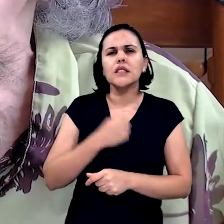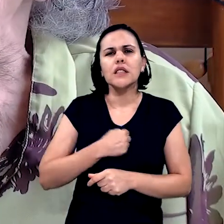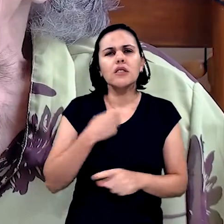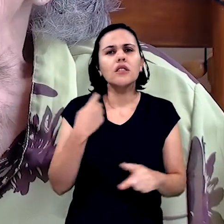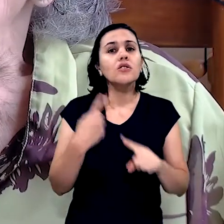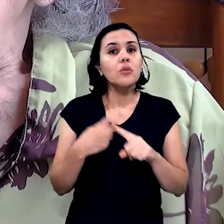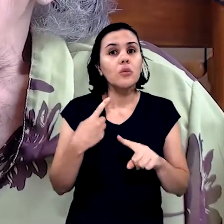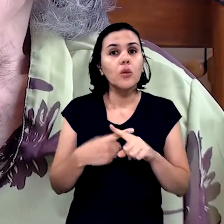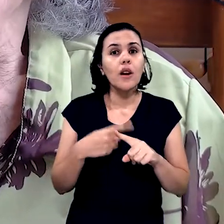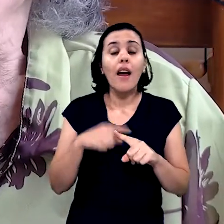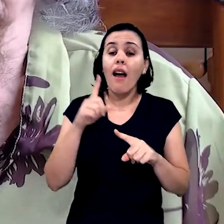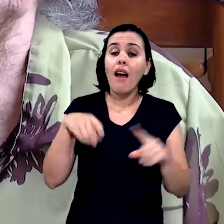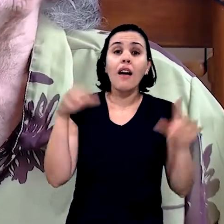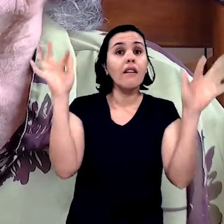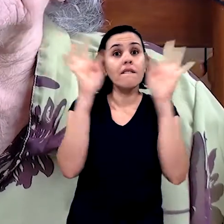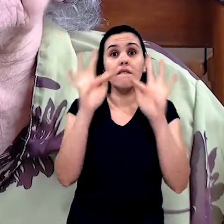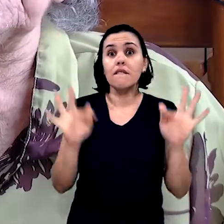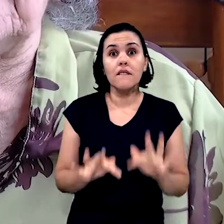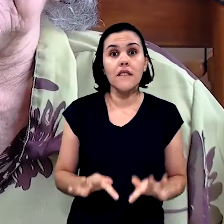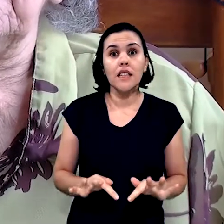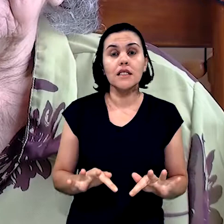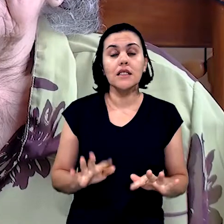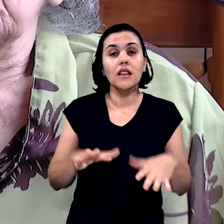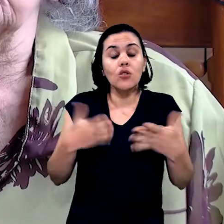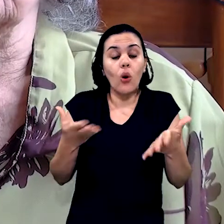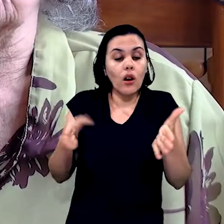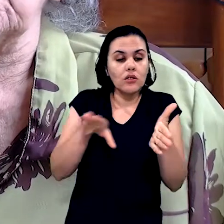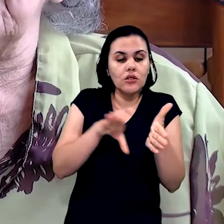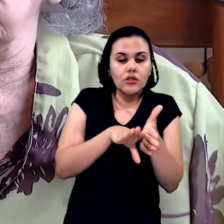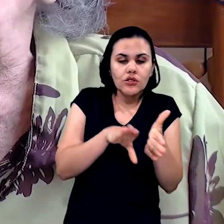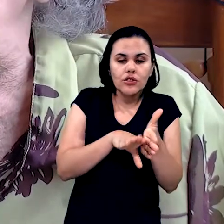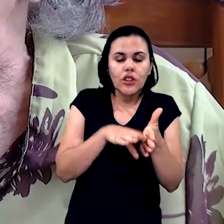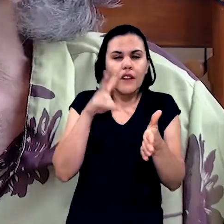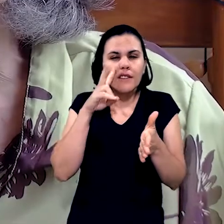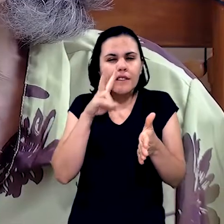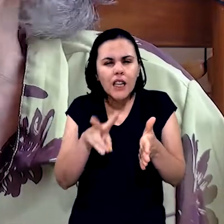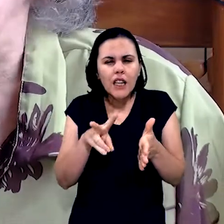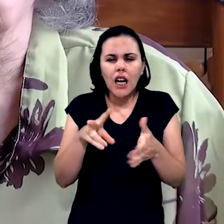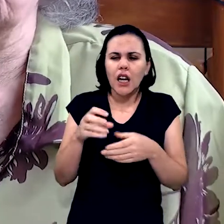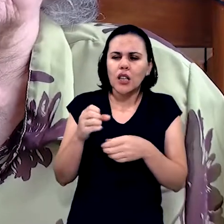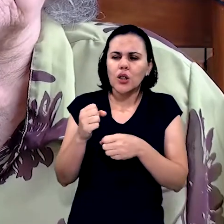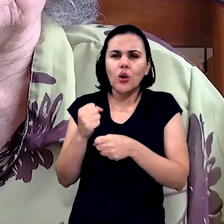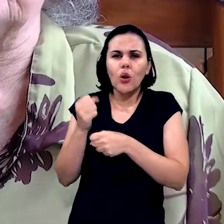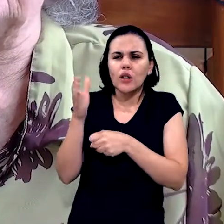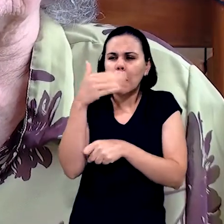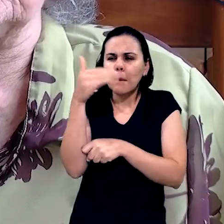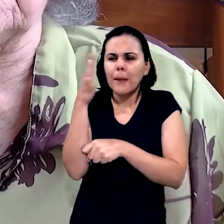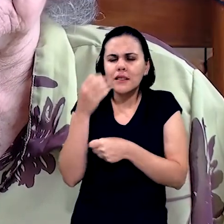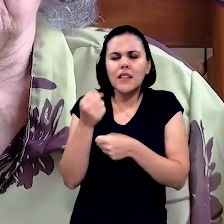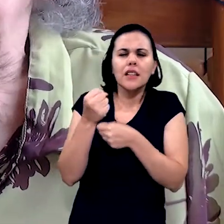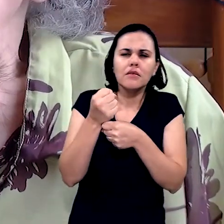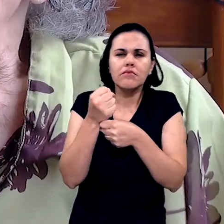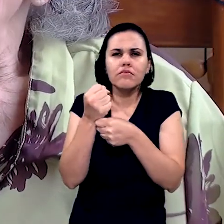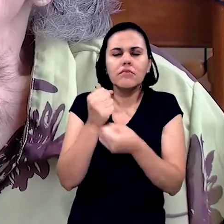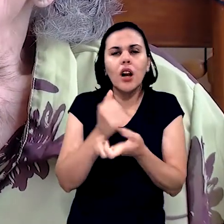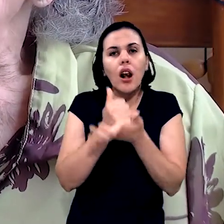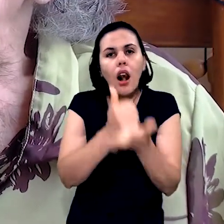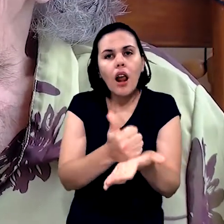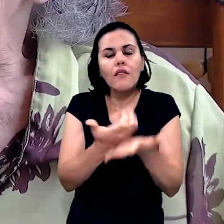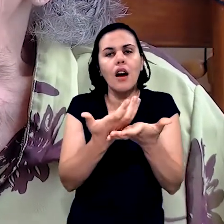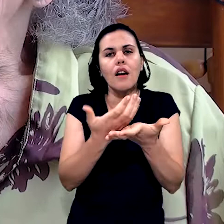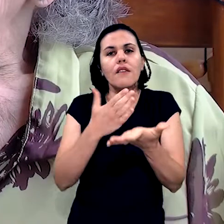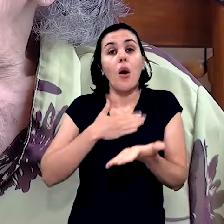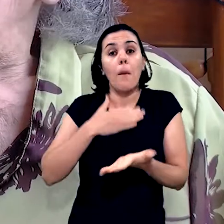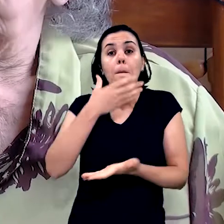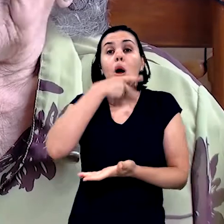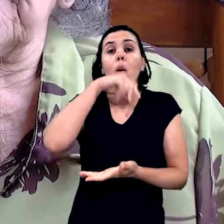Tenho muita saudade, porque era uma felicidade, sabe? Quando eu chegava, quando eu me vestia, quando eu carregava a bandeira.